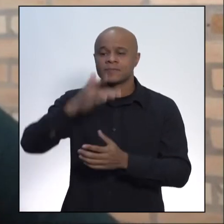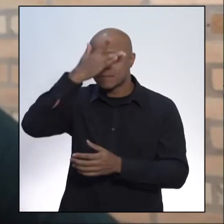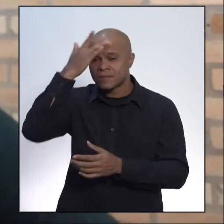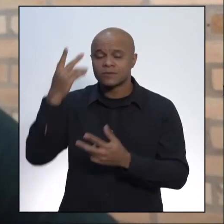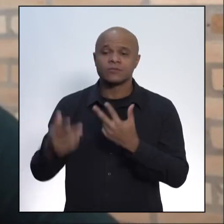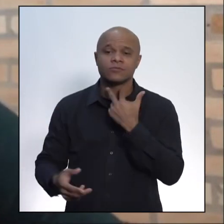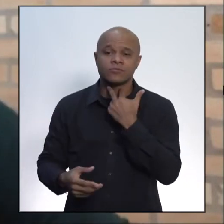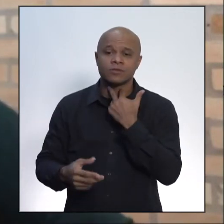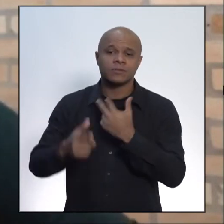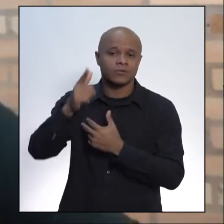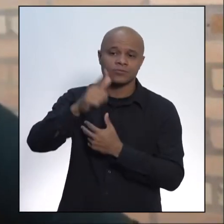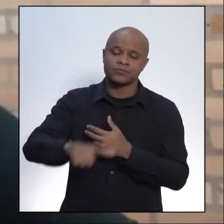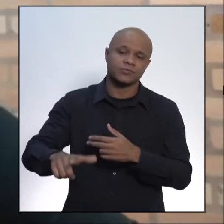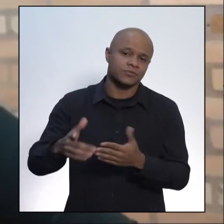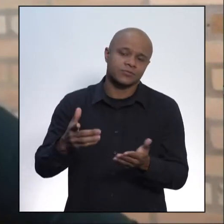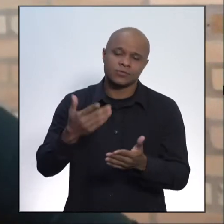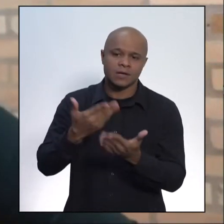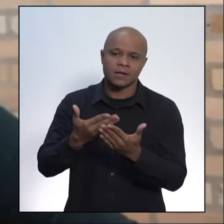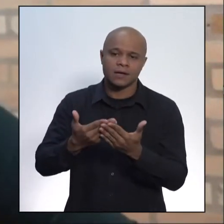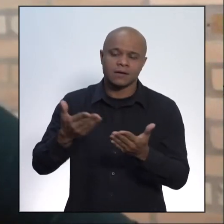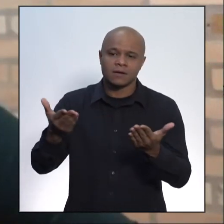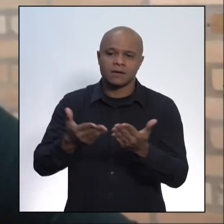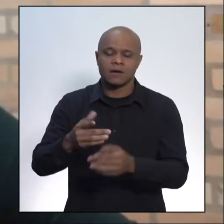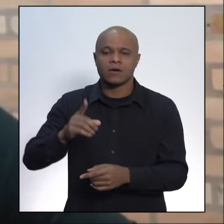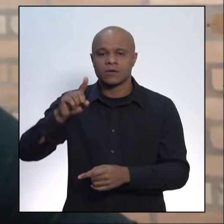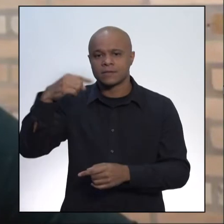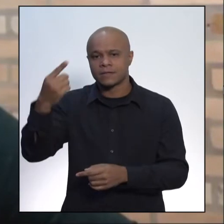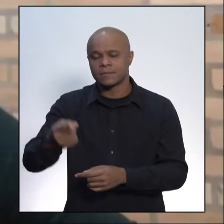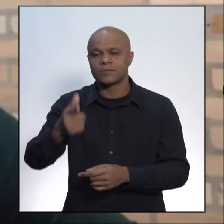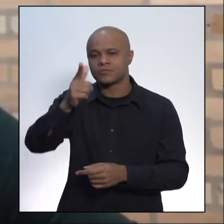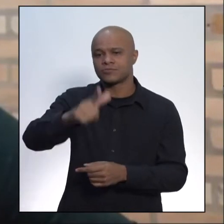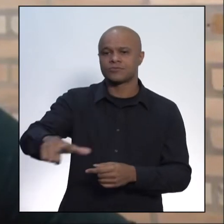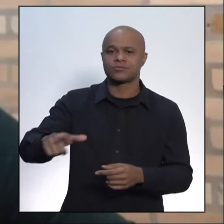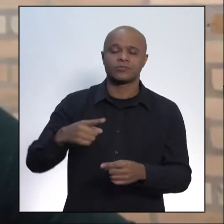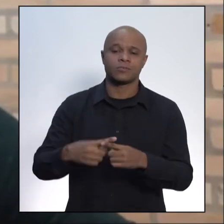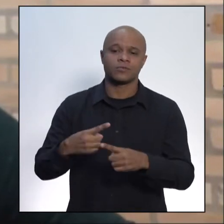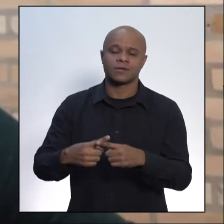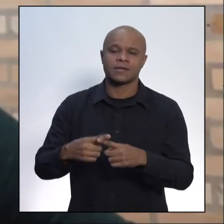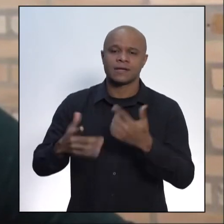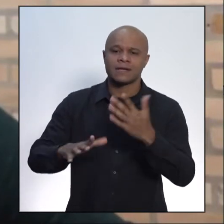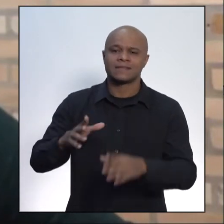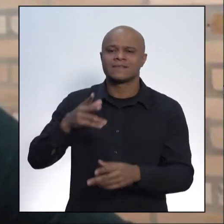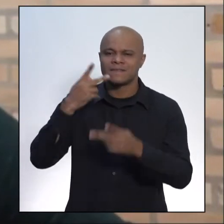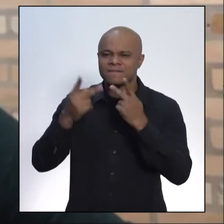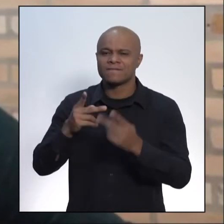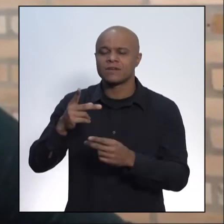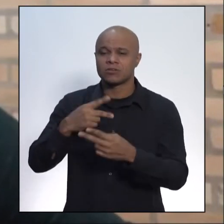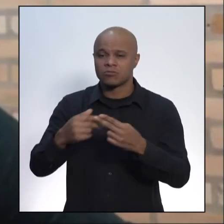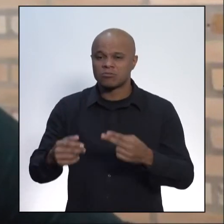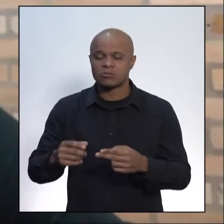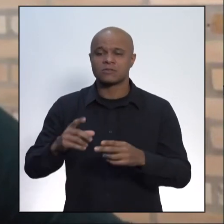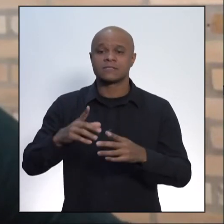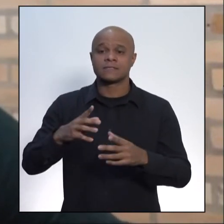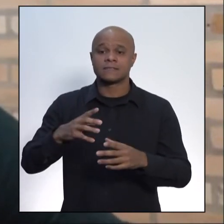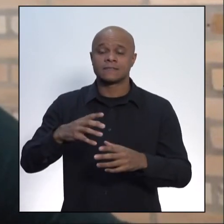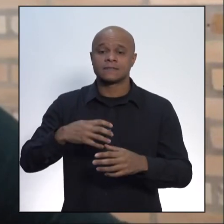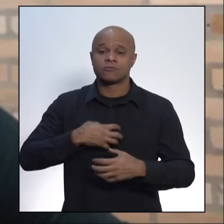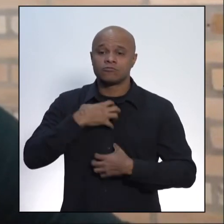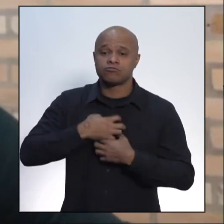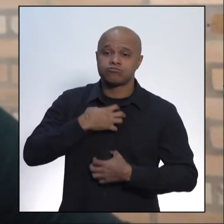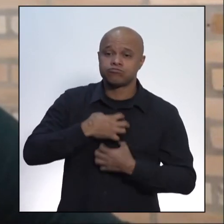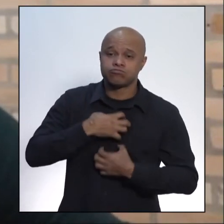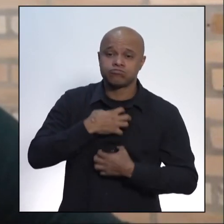continuar essa aula agora, a gente vai retomar depois. É preferível fazer isso do que você ter uma atitude que muitas vezes você também se coloca no mesmo papel